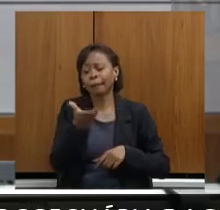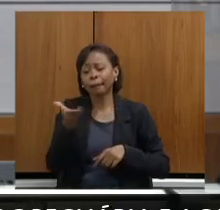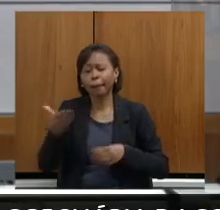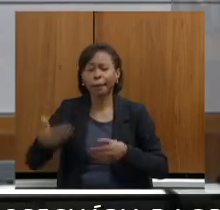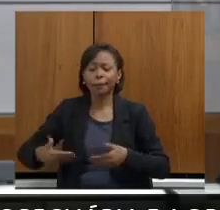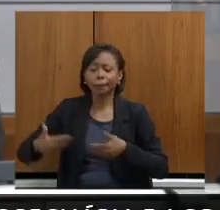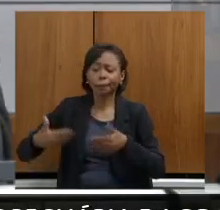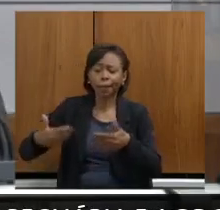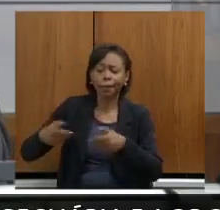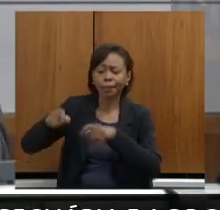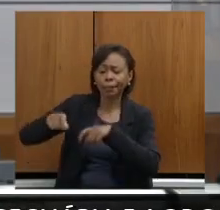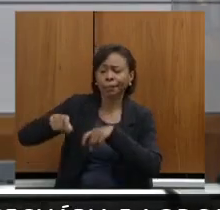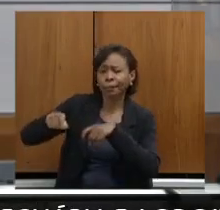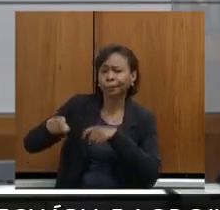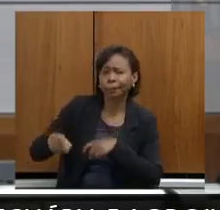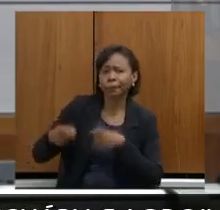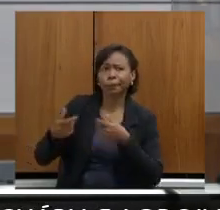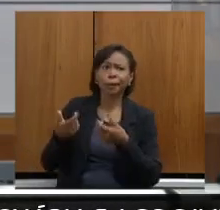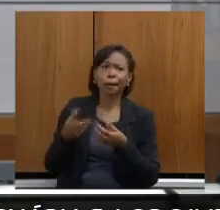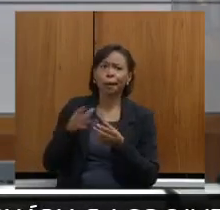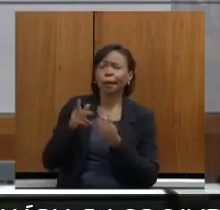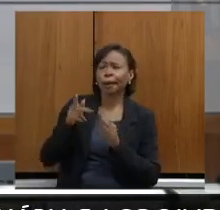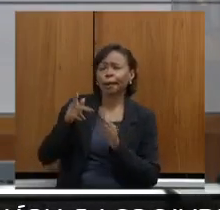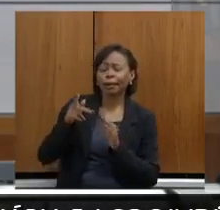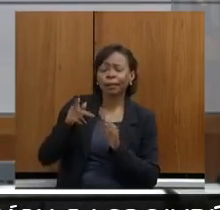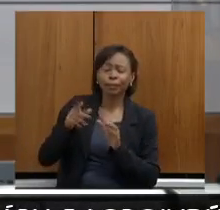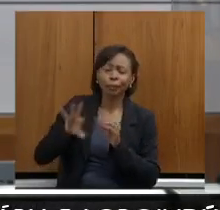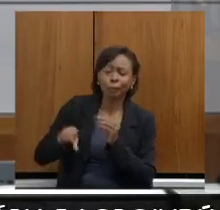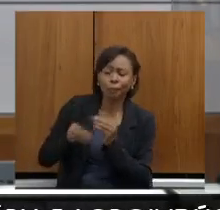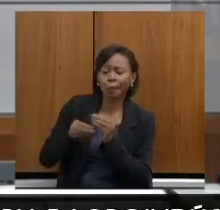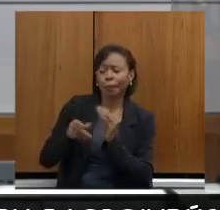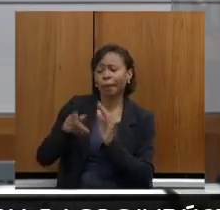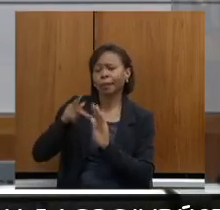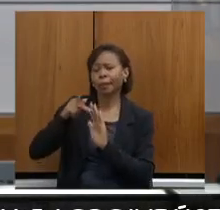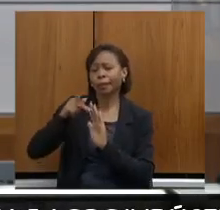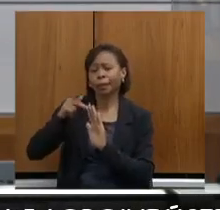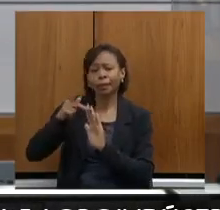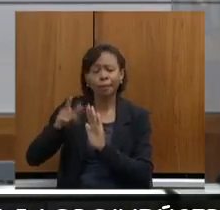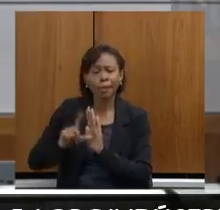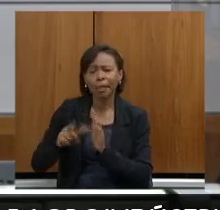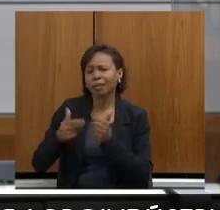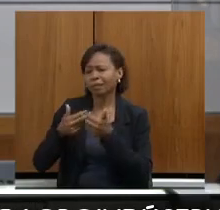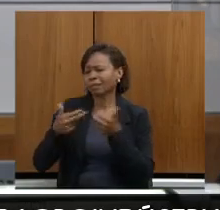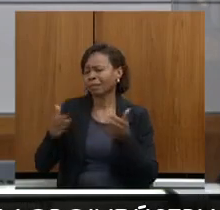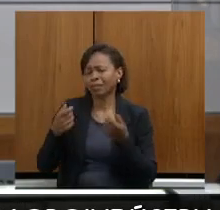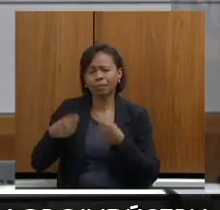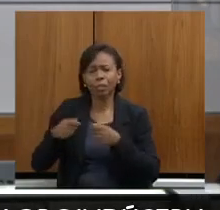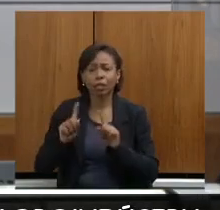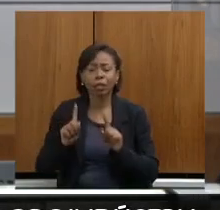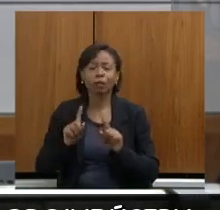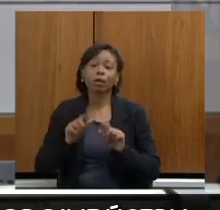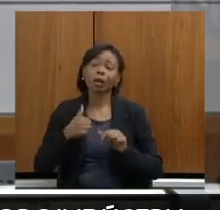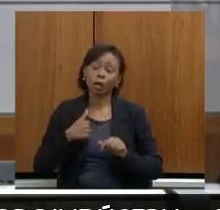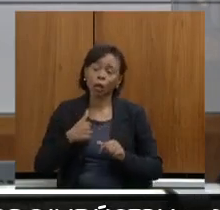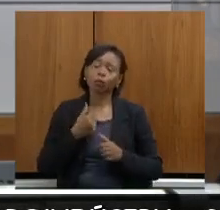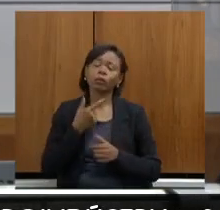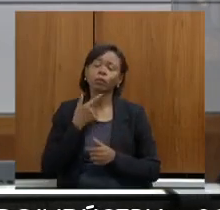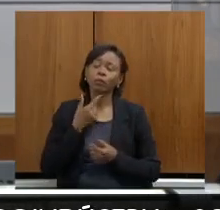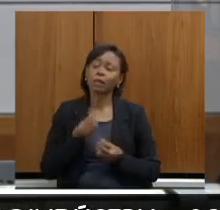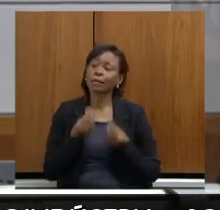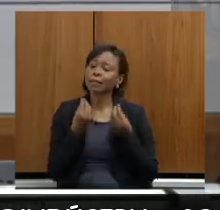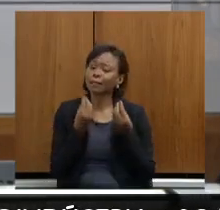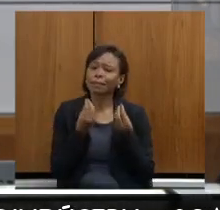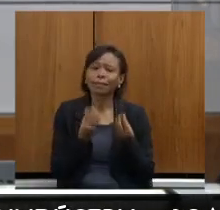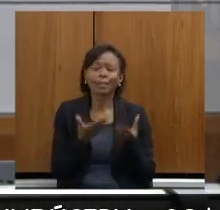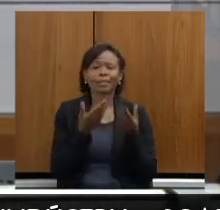Ministério da Agricultura dependendo de uma de uma Emenda dependendo de outra coisa é o que eu desejo para senhora de Natal de verdade mesmo